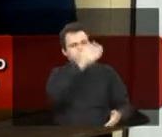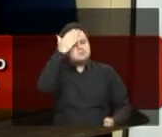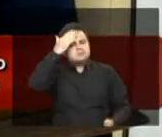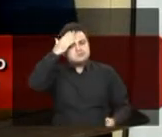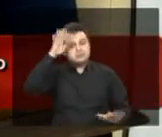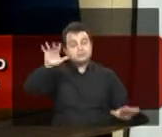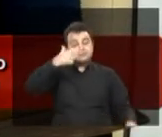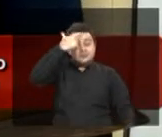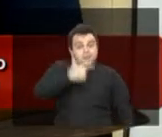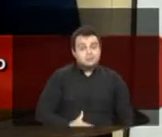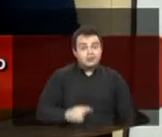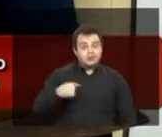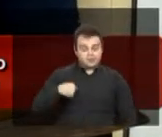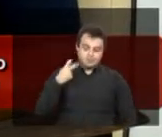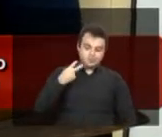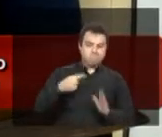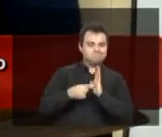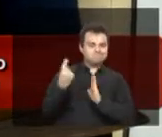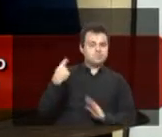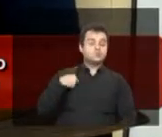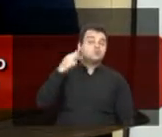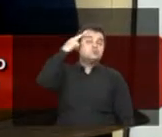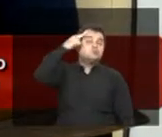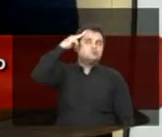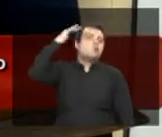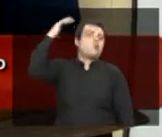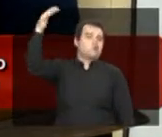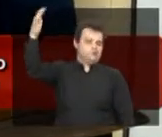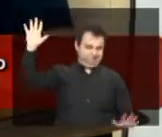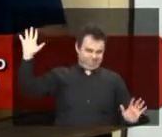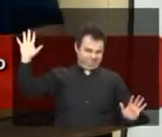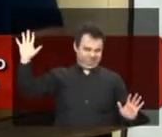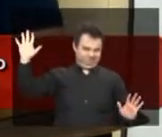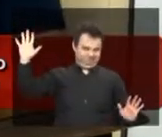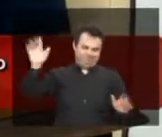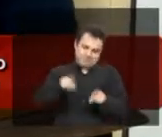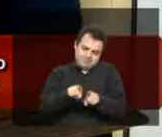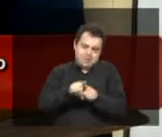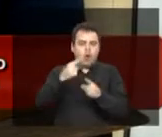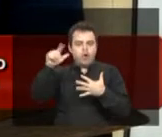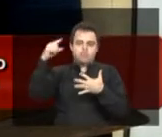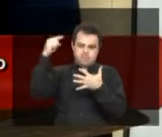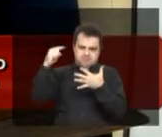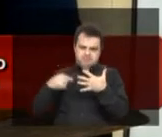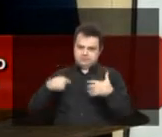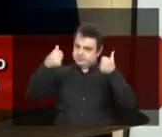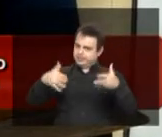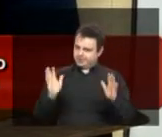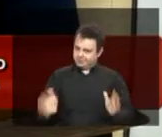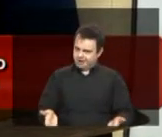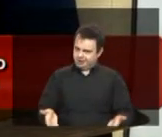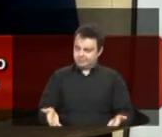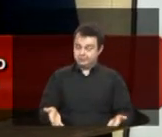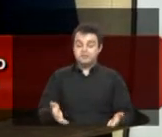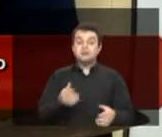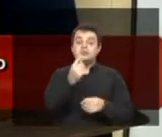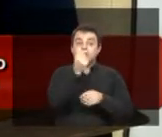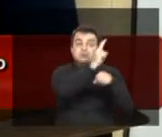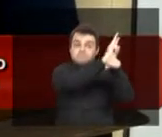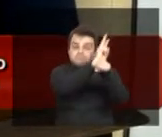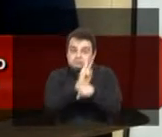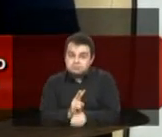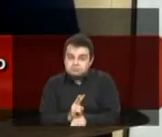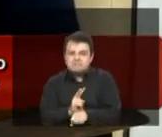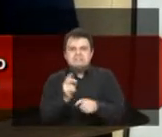aí marinheiro de primeira viagem, além disso, tudo que eu listei, sem contar também que daria para construir em torno de, se eu